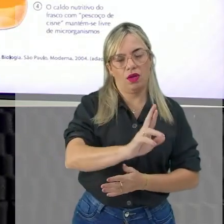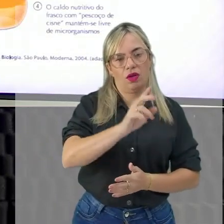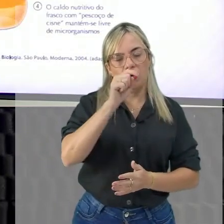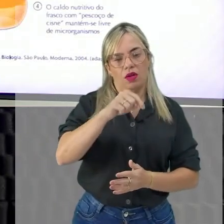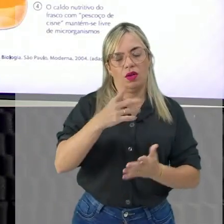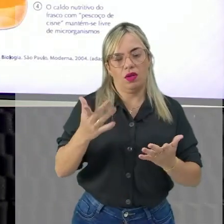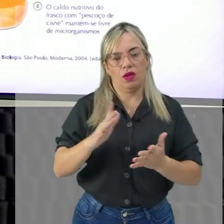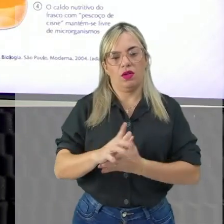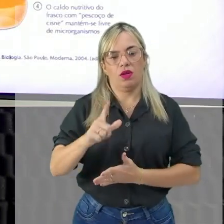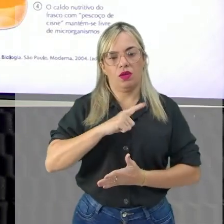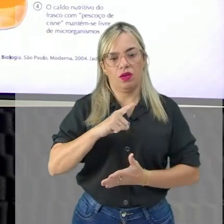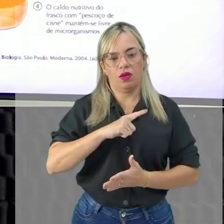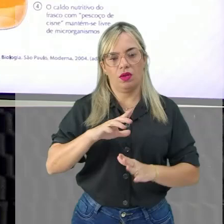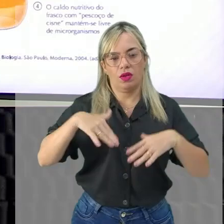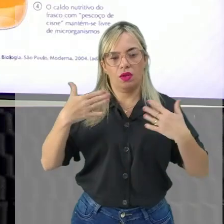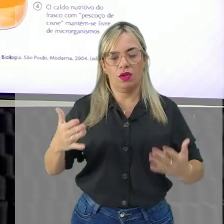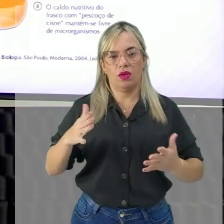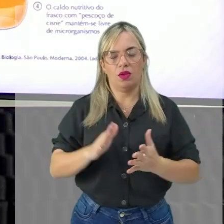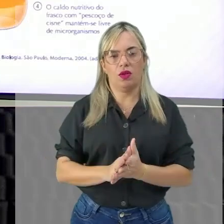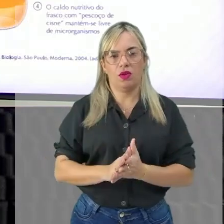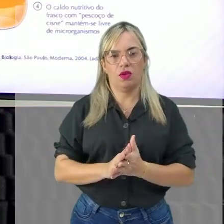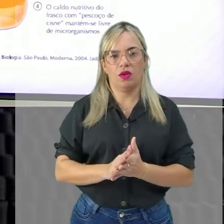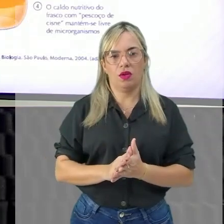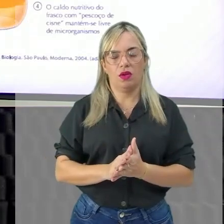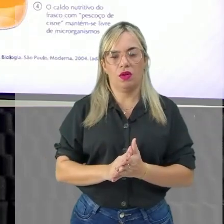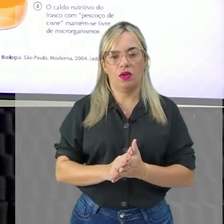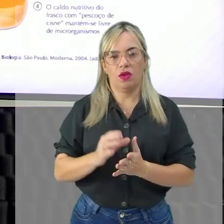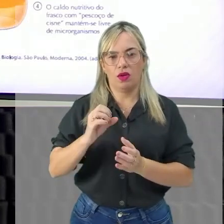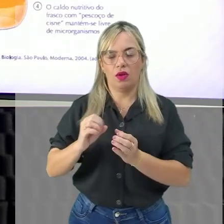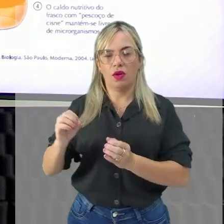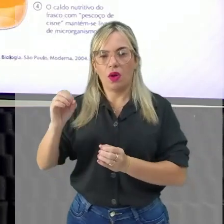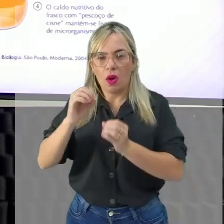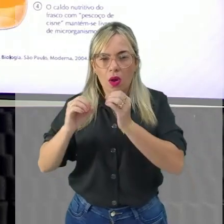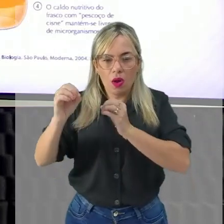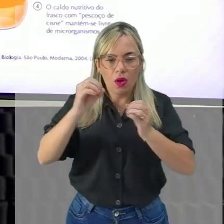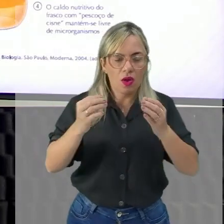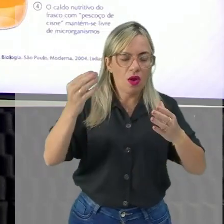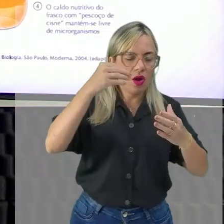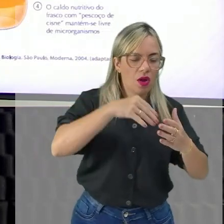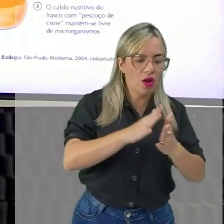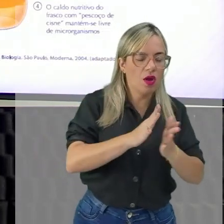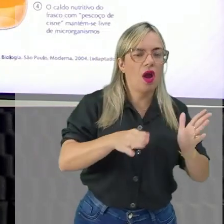né, receber aqueles micro-organismos que vinham no ar e aí